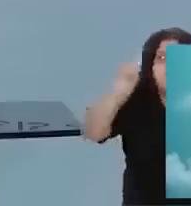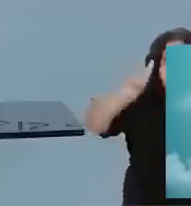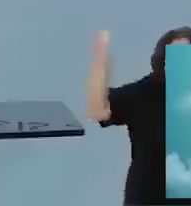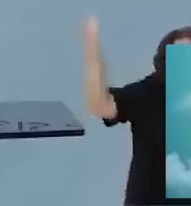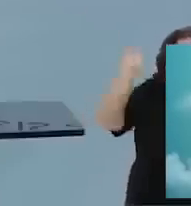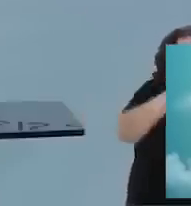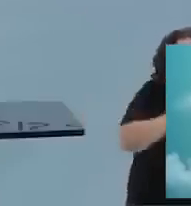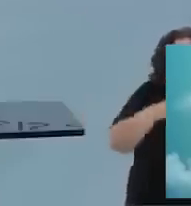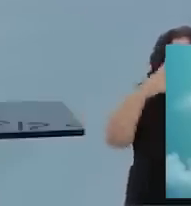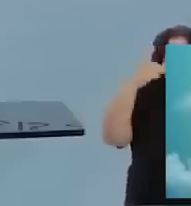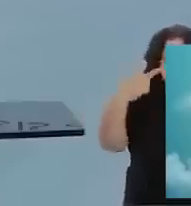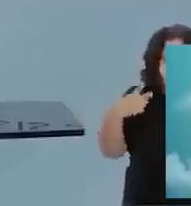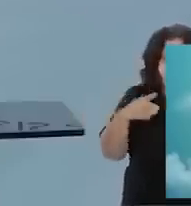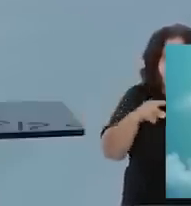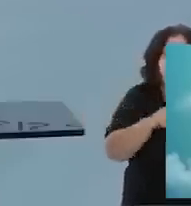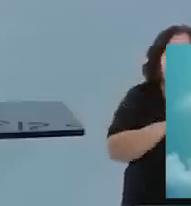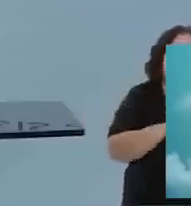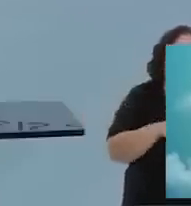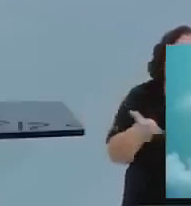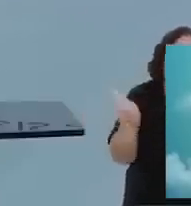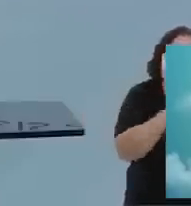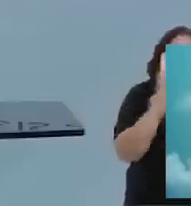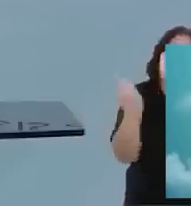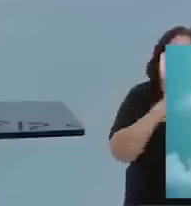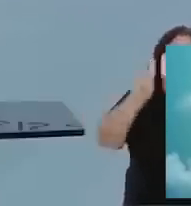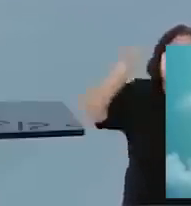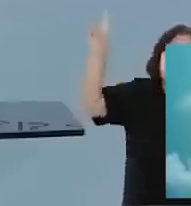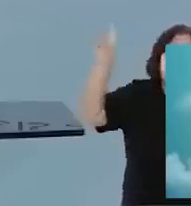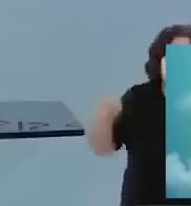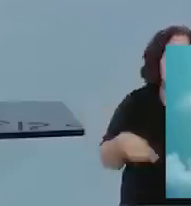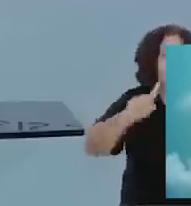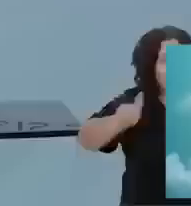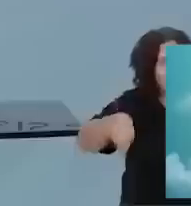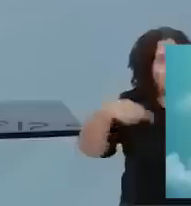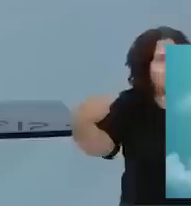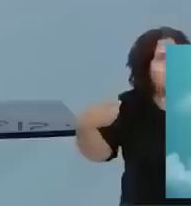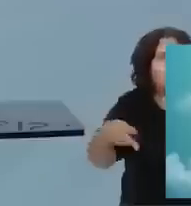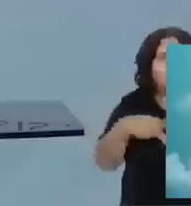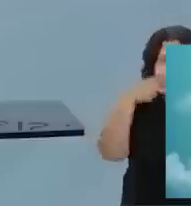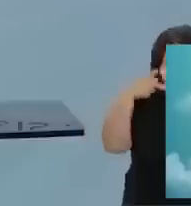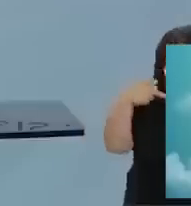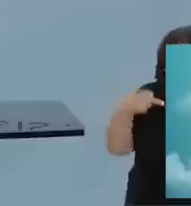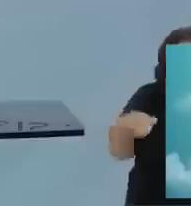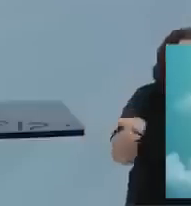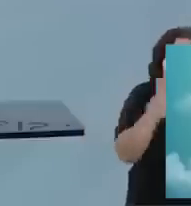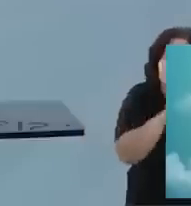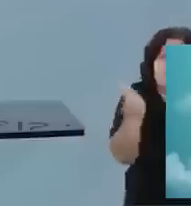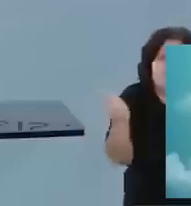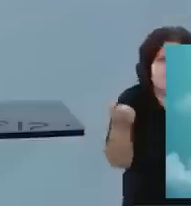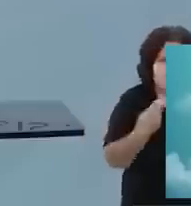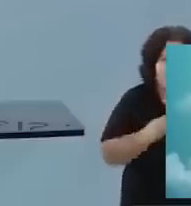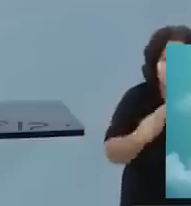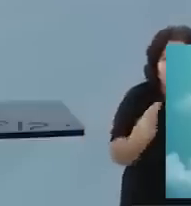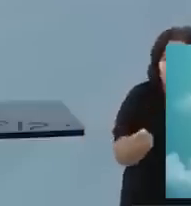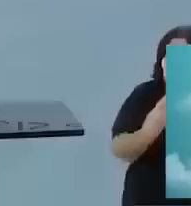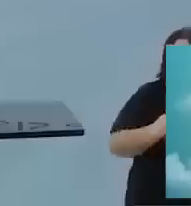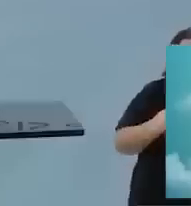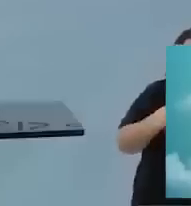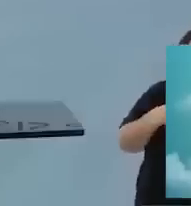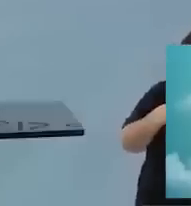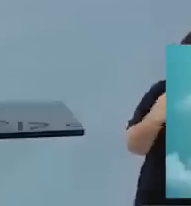capítulo 2, versos 1 e 2, depois ele trata do seu relacionamento com você mesmo, sua